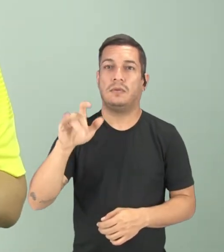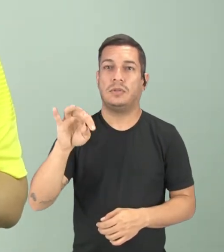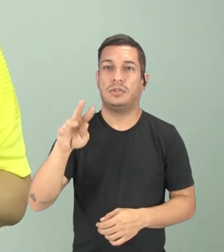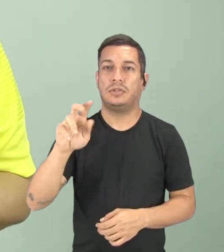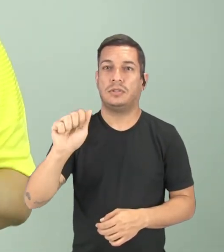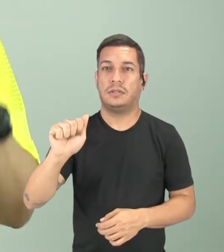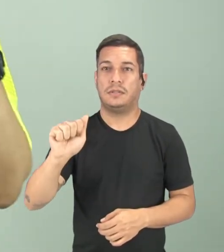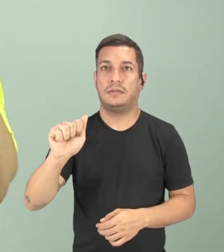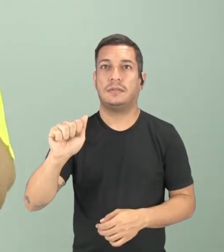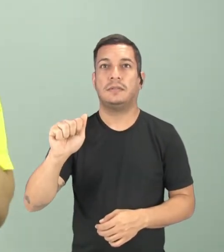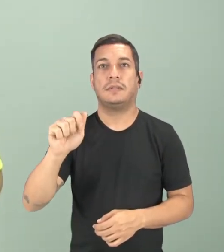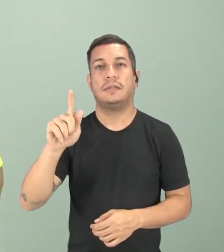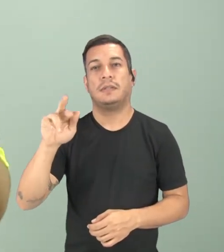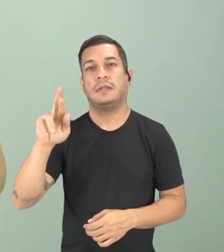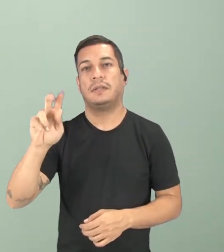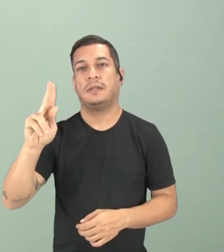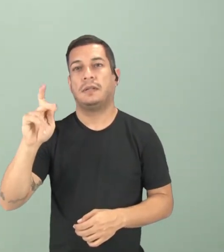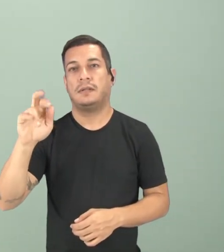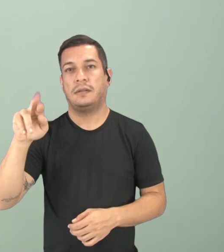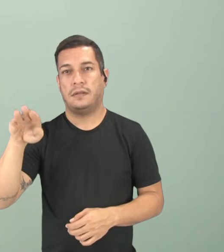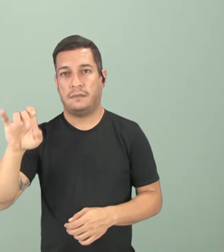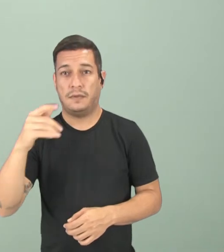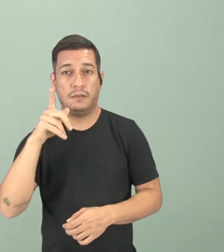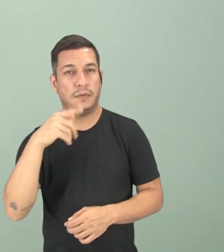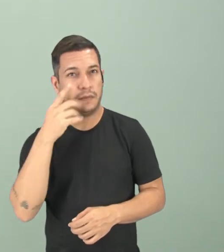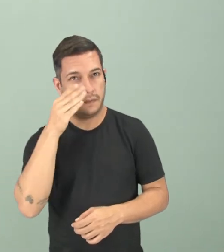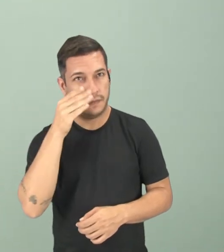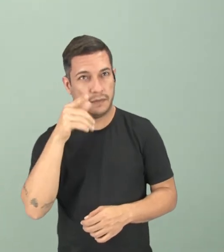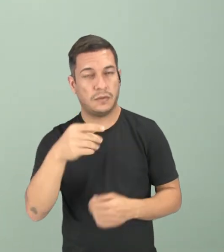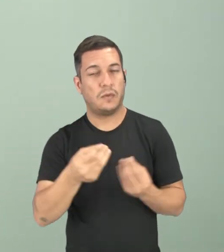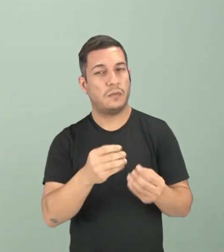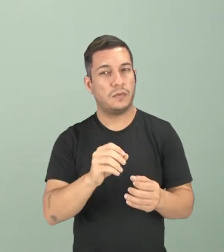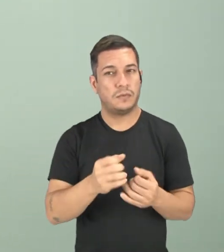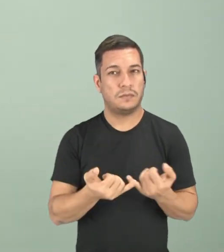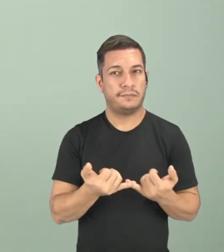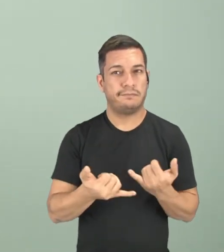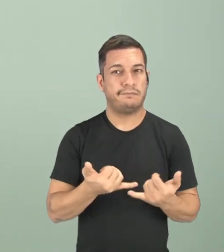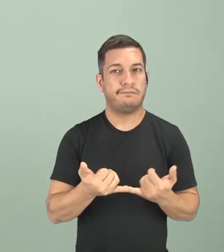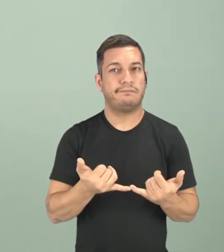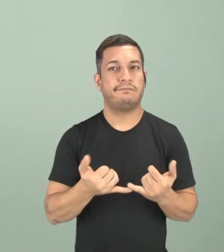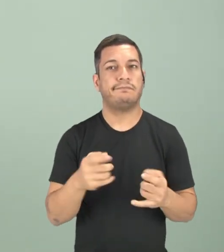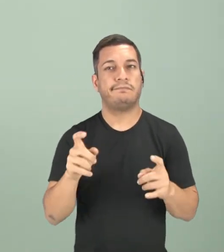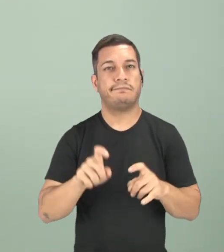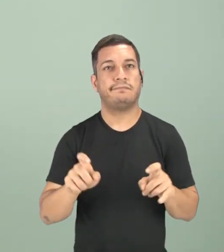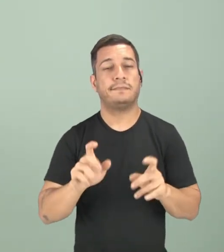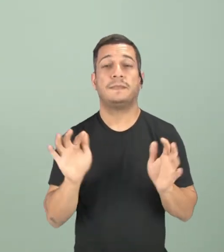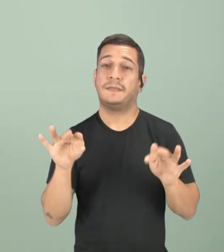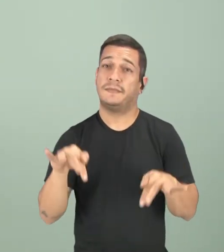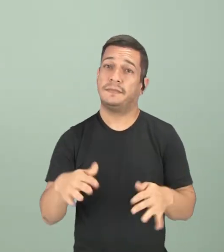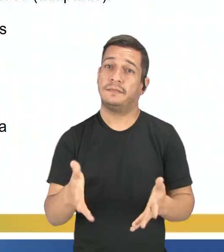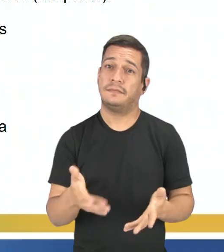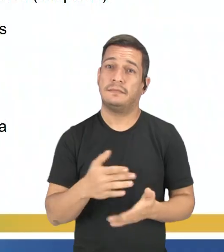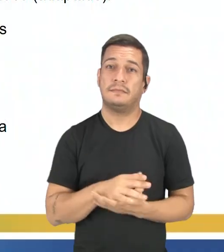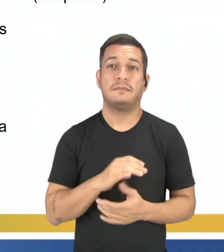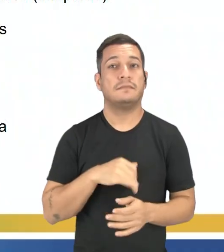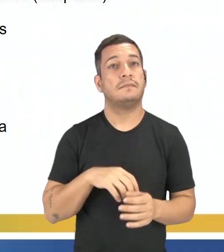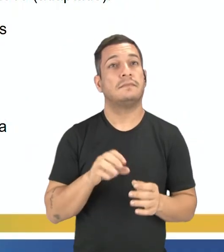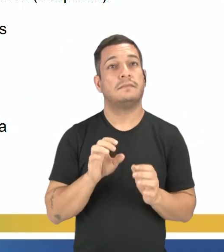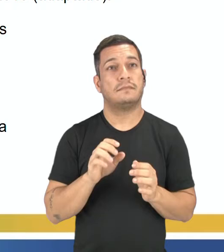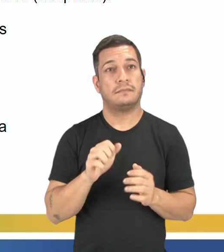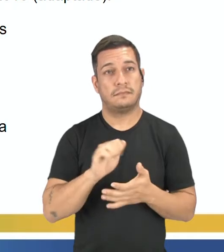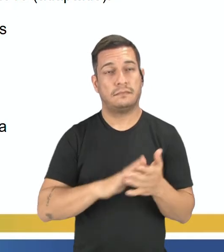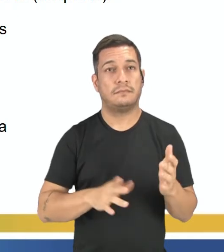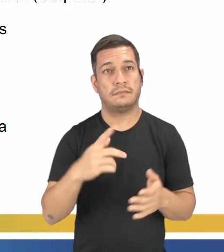paulista Guilherme Menezes. Deixa essa curiosidade, pesquisem depois, verifiquem como é que é esse jogo. Bom, estou finalizando aqui,